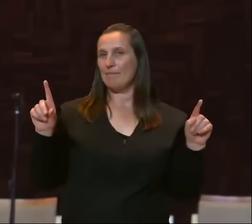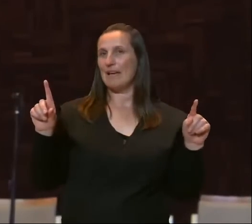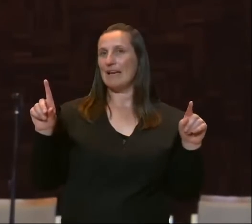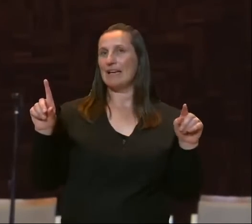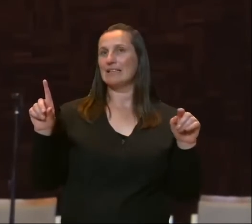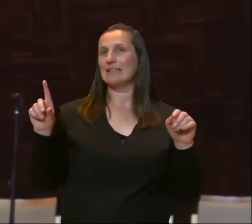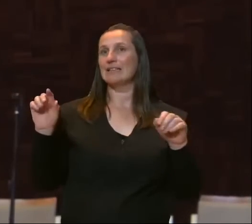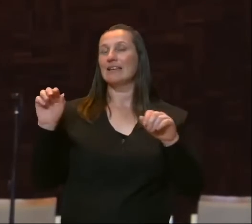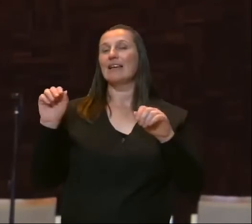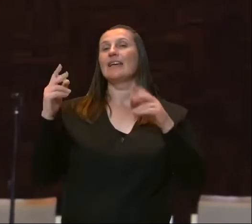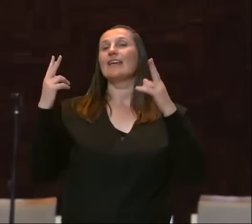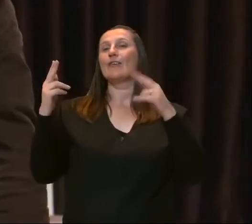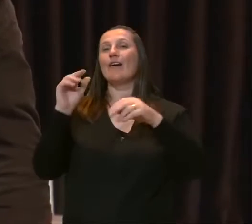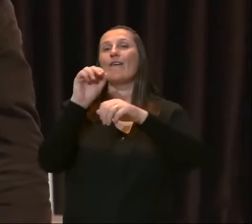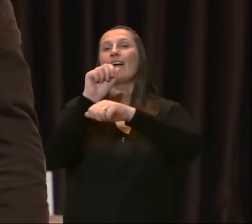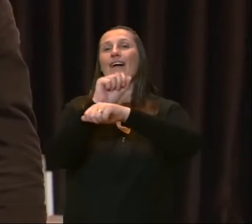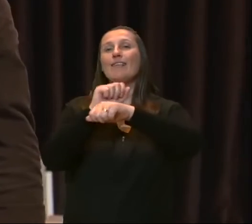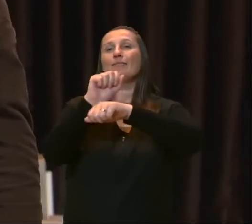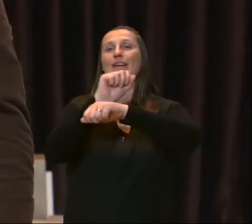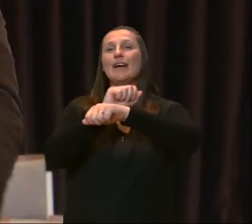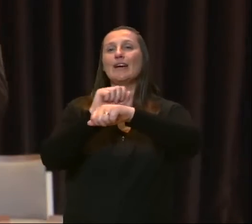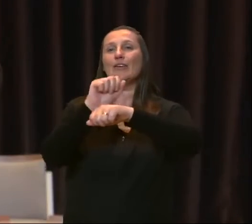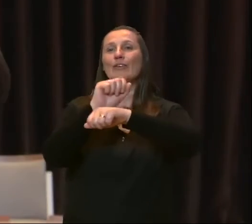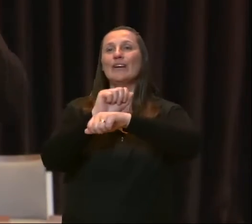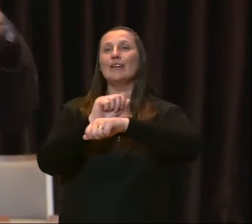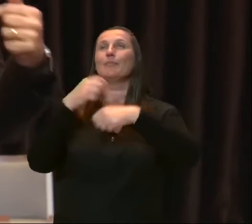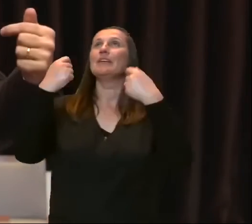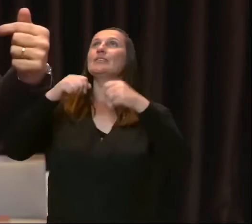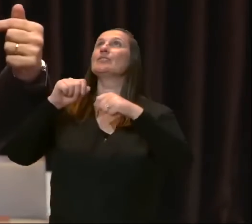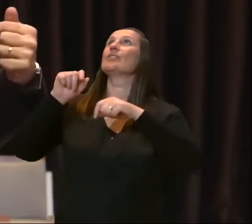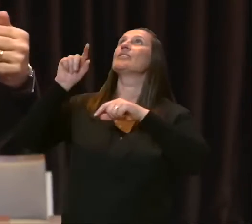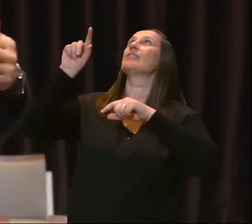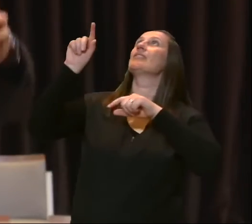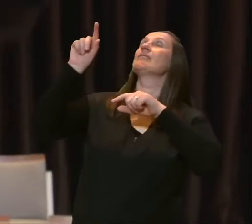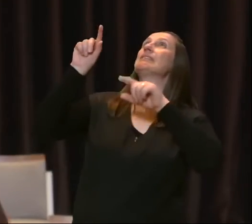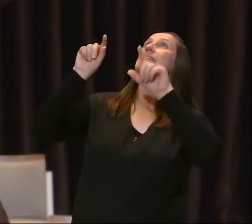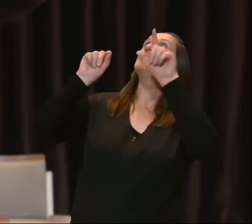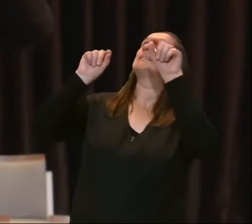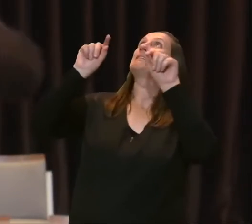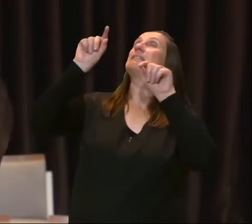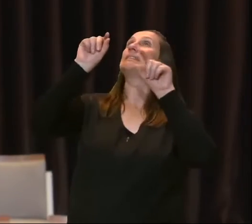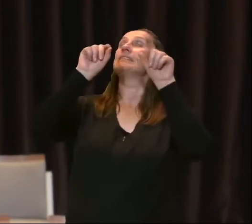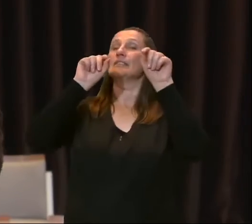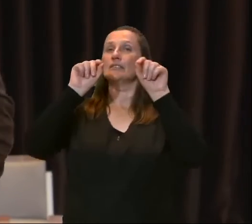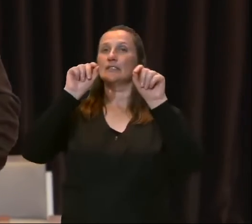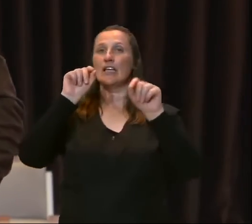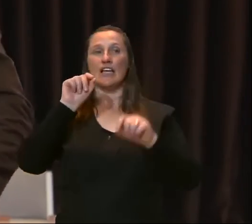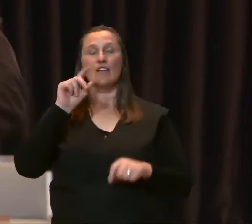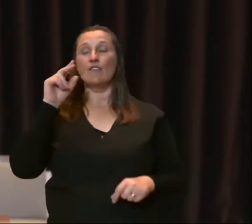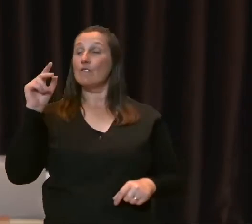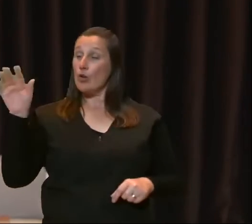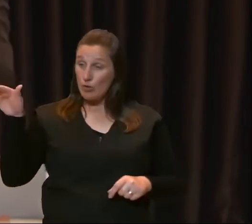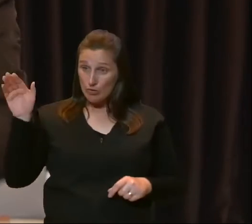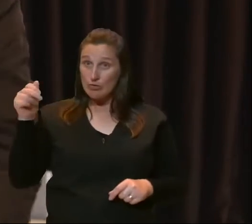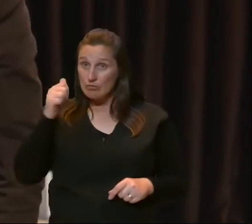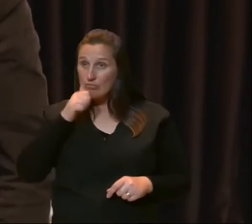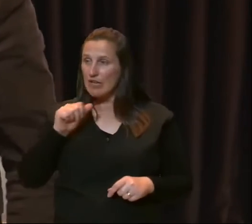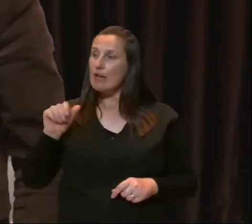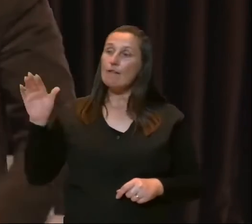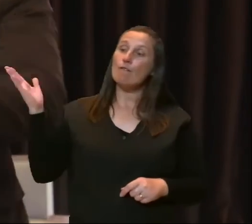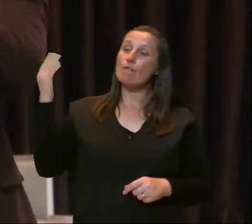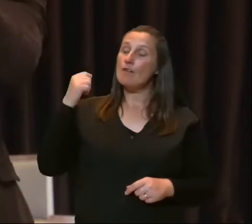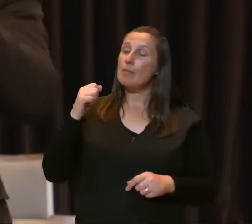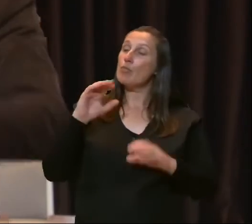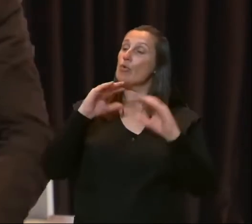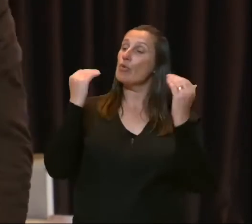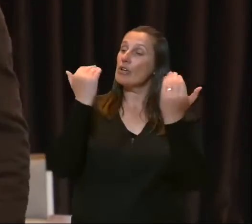não tinha telhado. E aí ele voltou para casa e falou para a mulher: vamos naquele congresso missionário que você falou, vou ter que